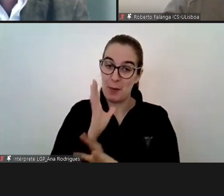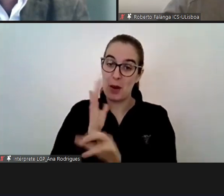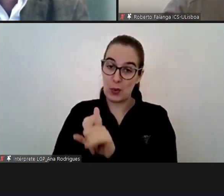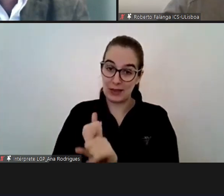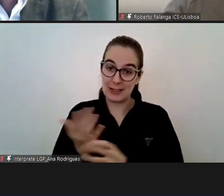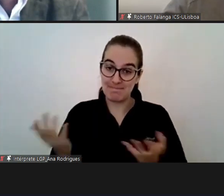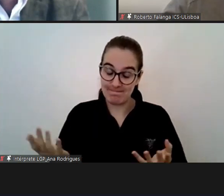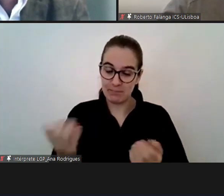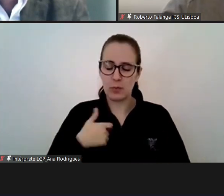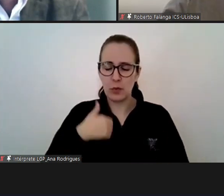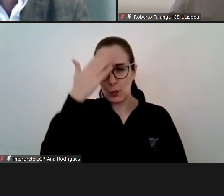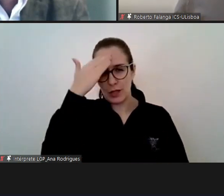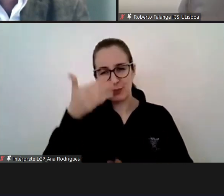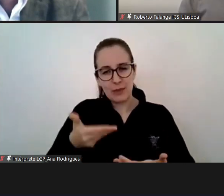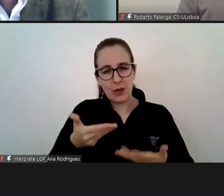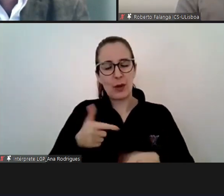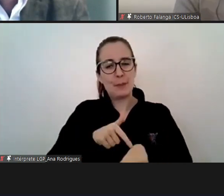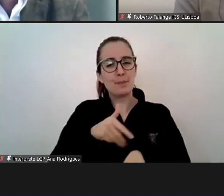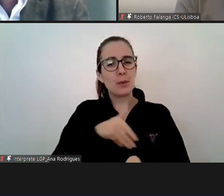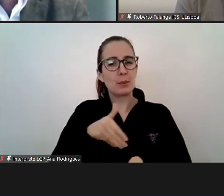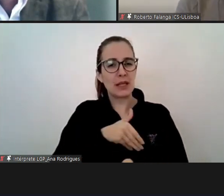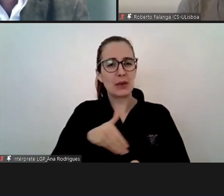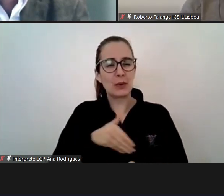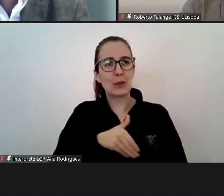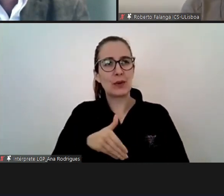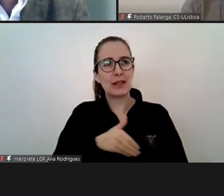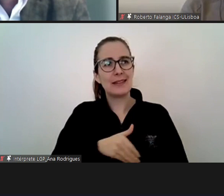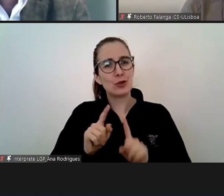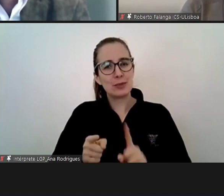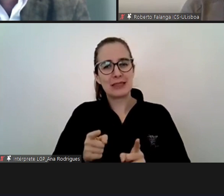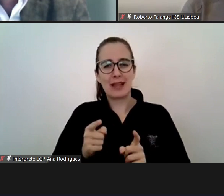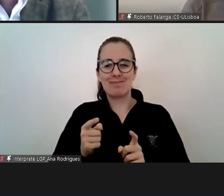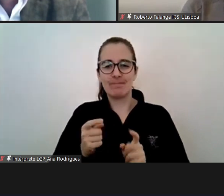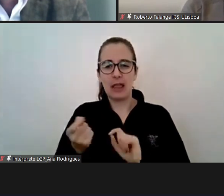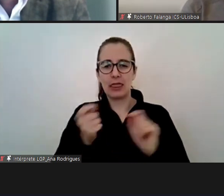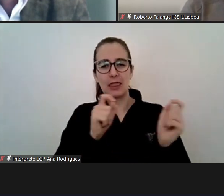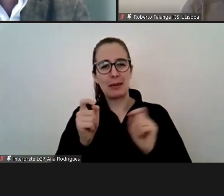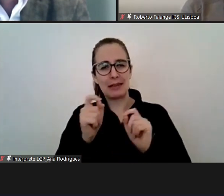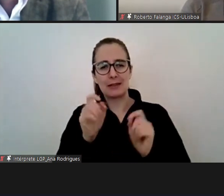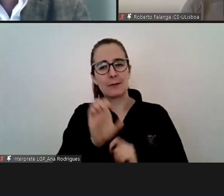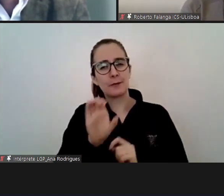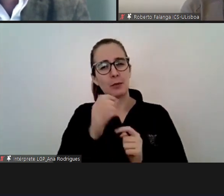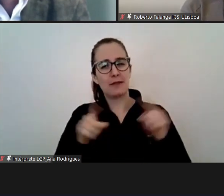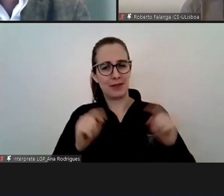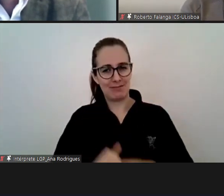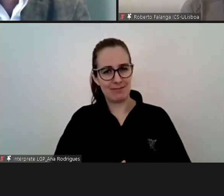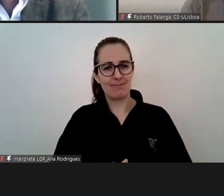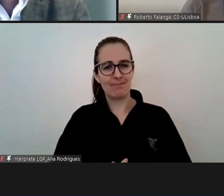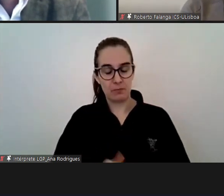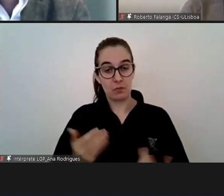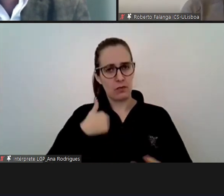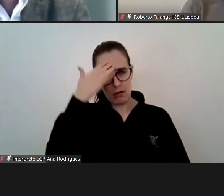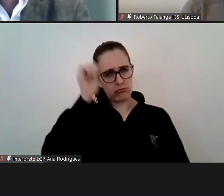hora, eu acho, de abrir esse debate de outra maneira. Portanto, eu acho que sim, que a educação, e